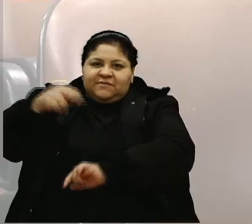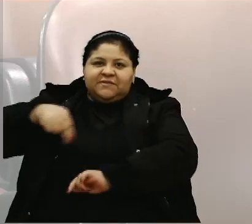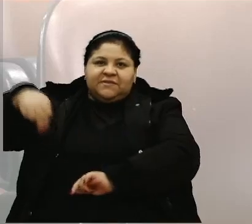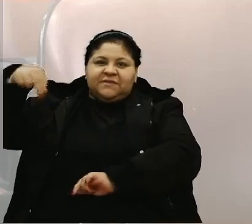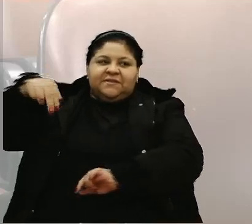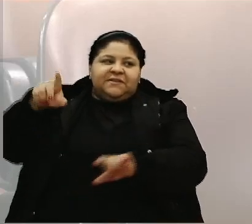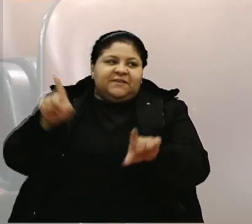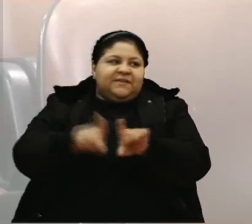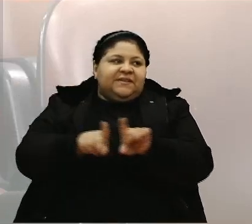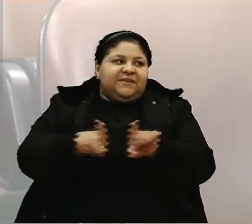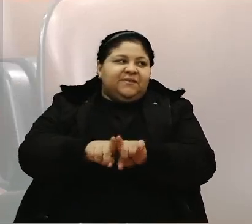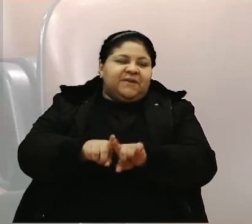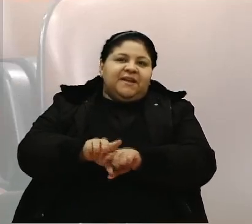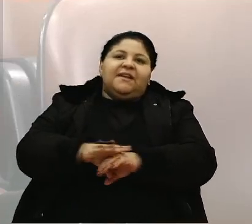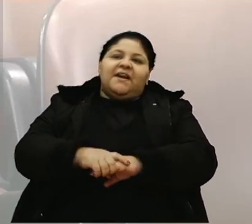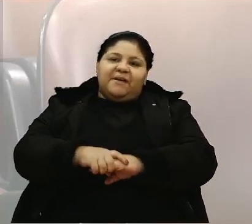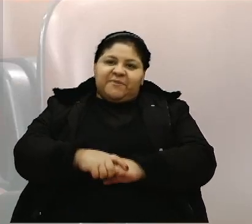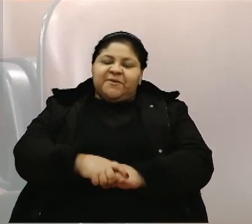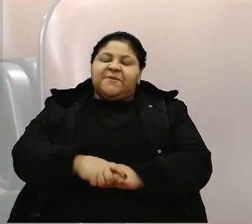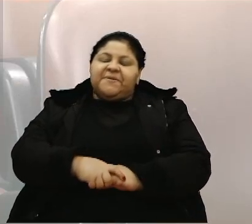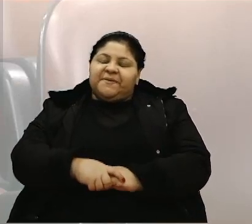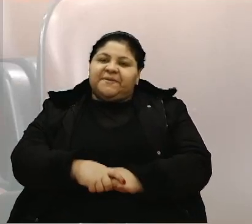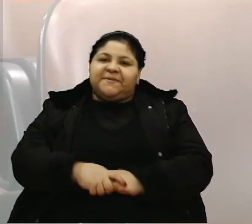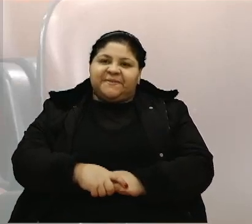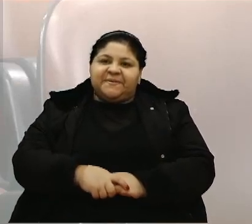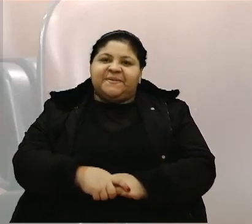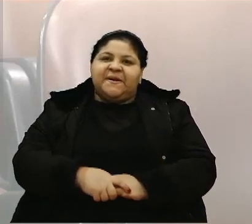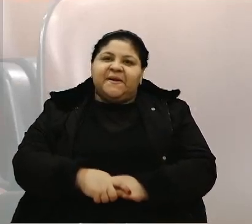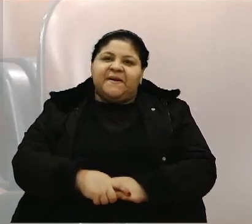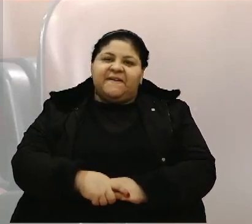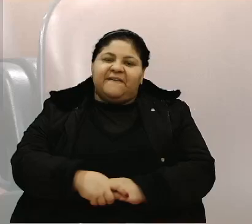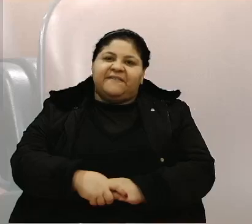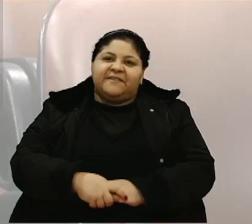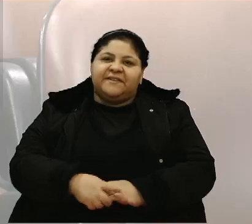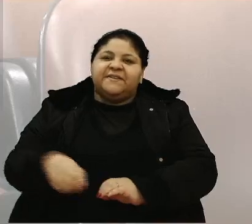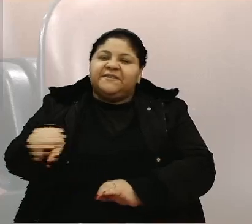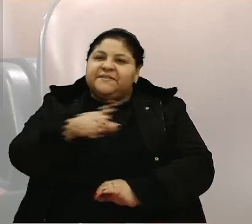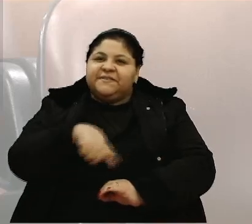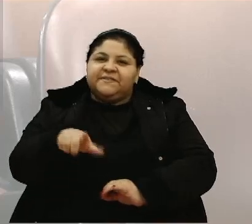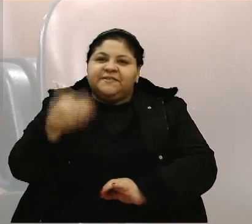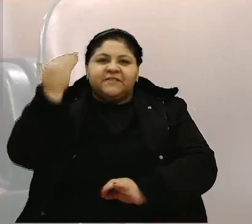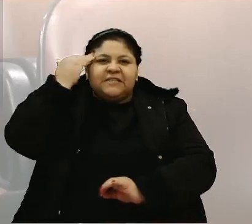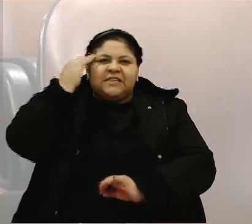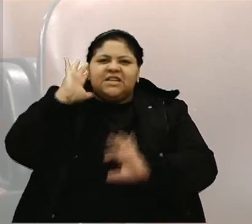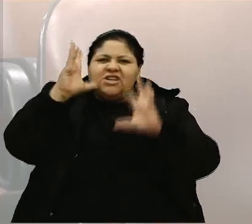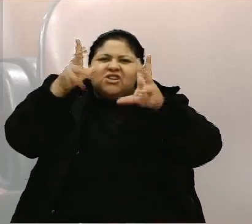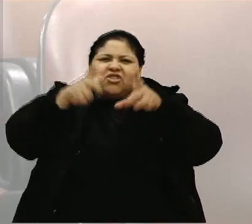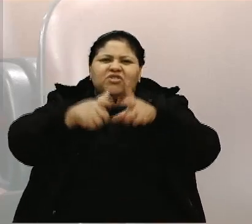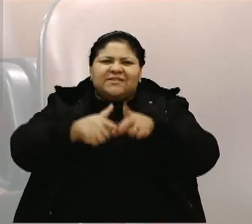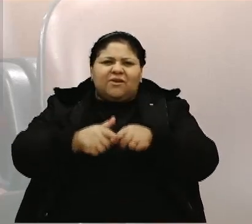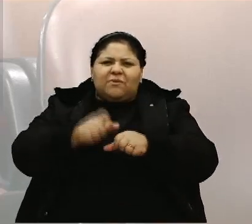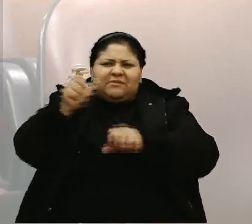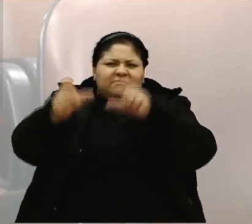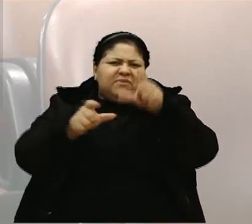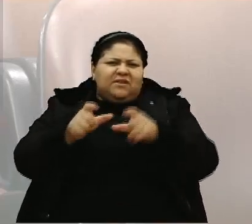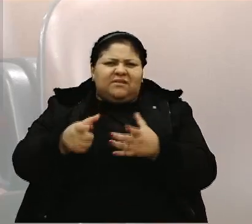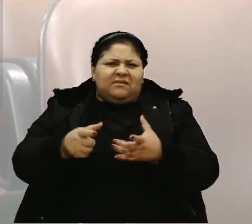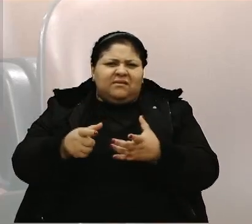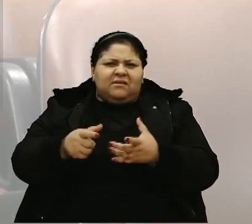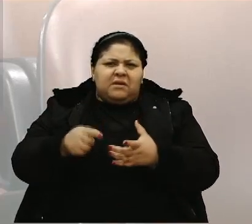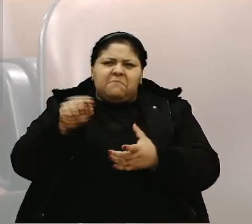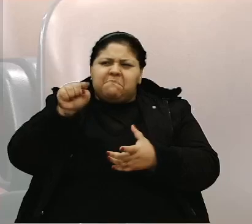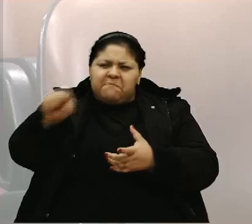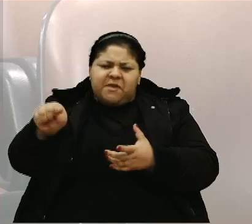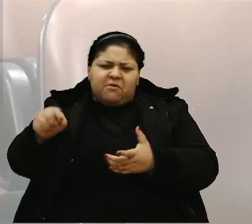Papai Noel rodeou em torno daquela multidão de gente, que é muita gente. Eu não sei quantas mil pessoas, 1000 crianças